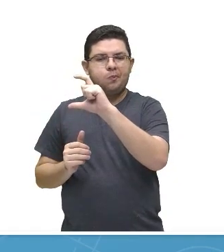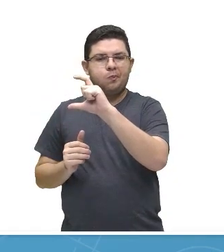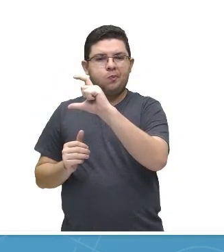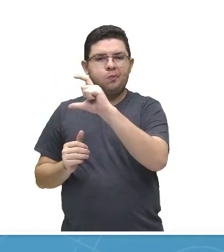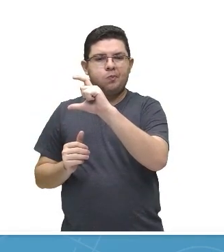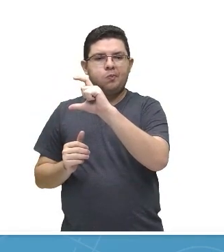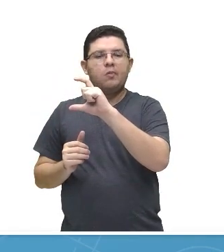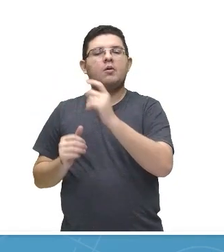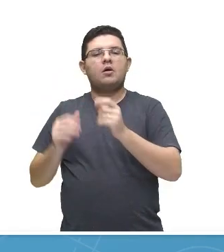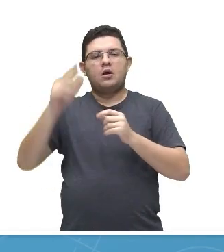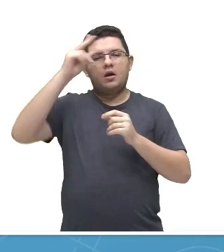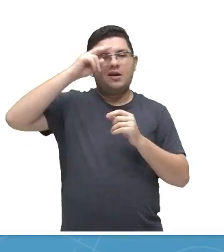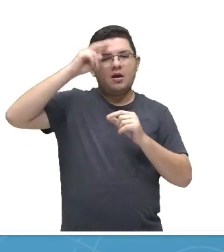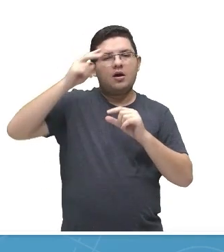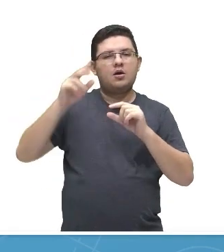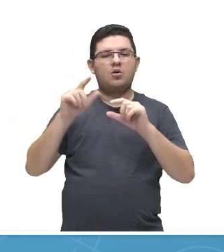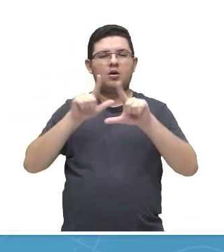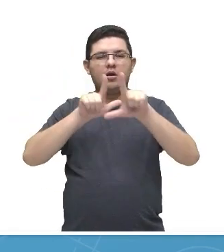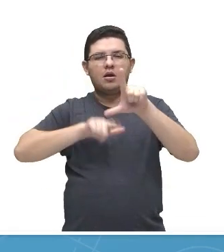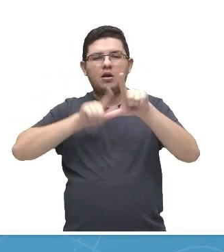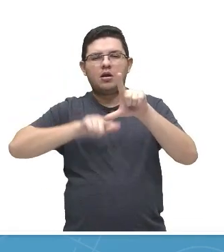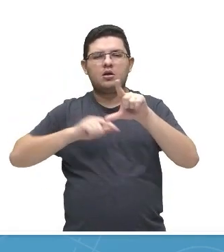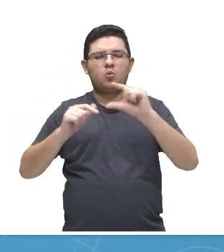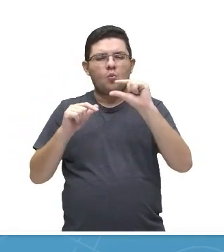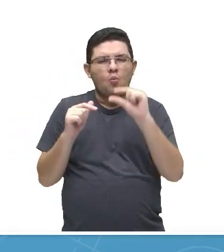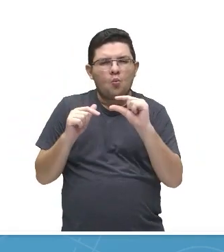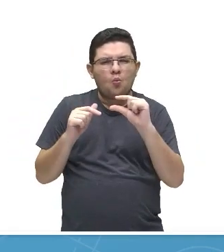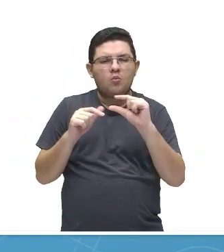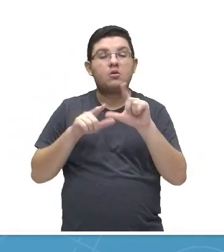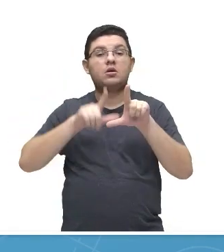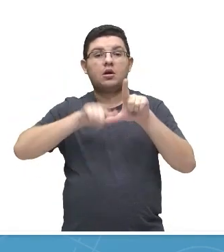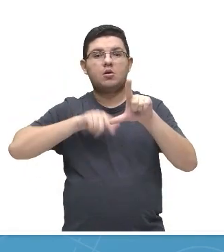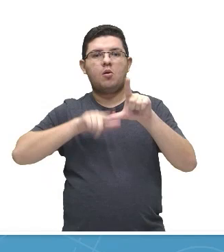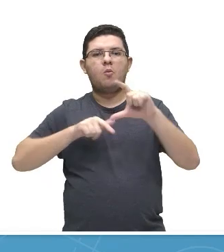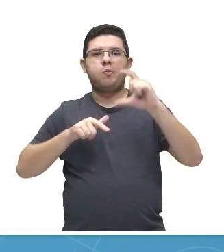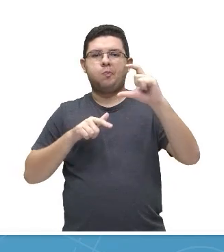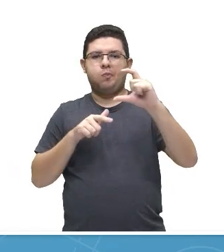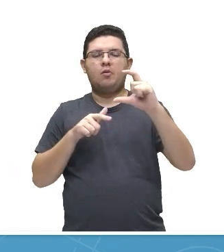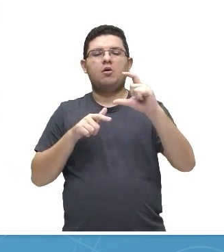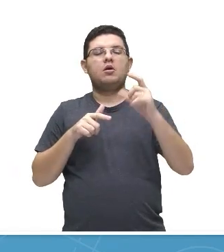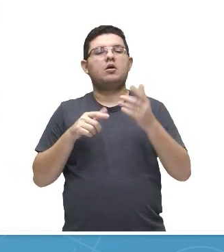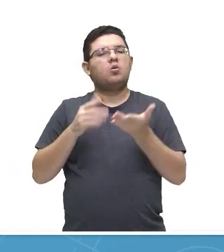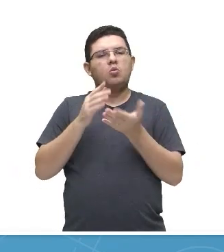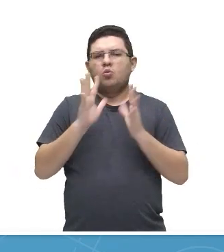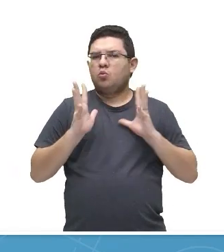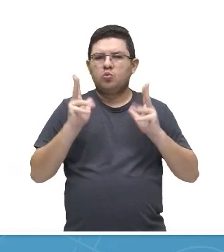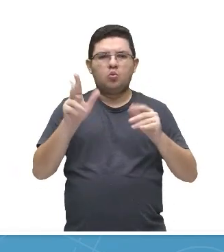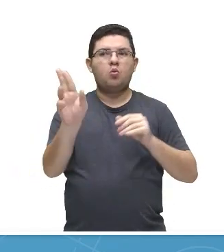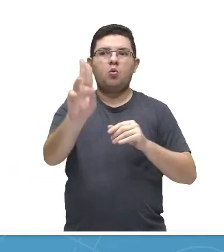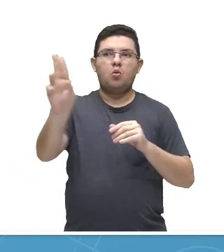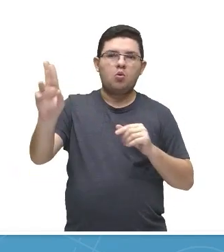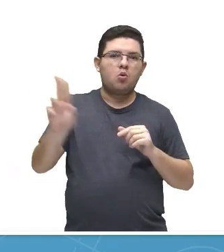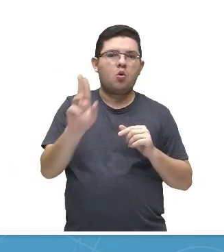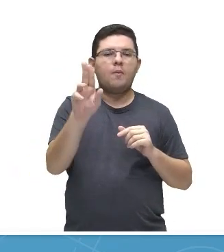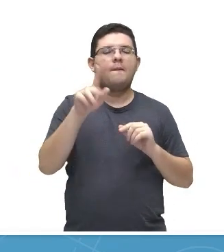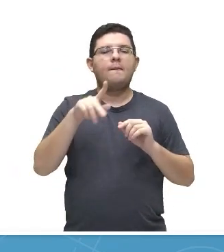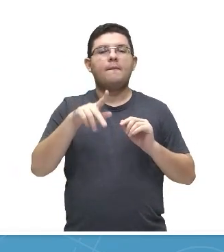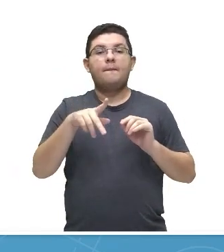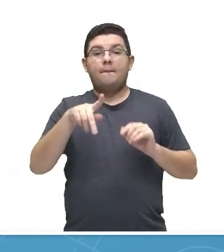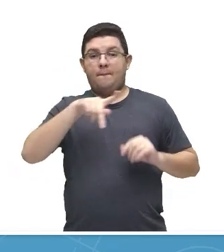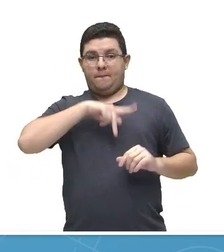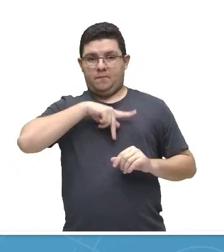e minúsculas na língua portuguesa, porque é importante, né? Então você já sabe, todo substantivo próprio ele tem a